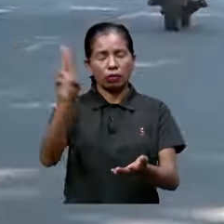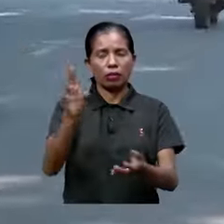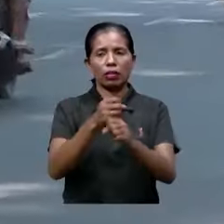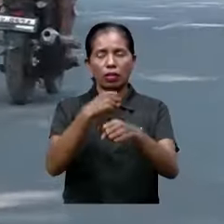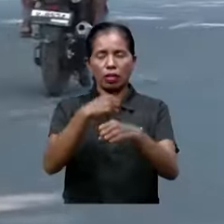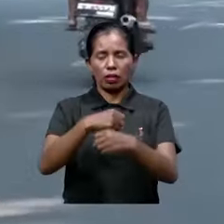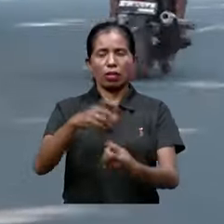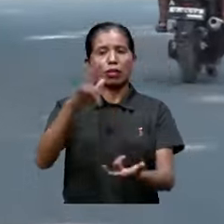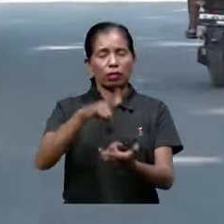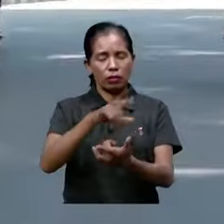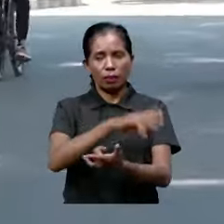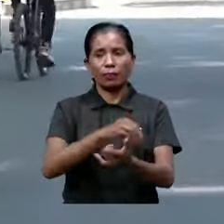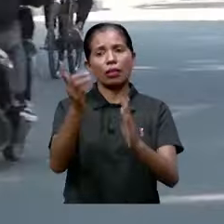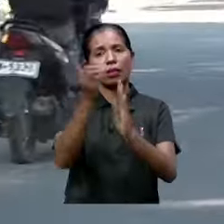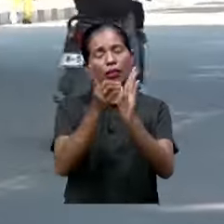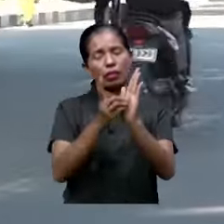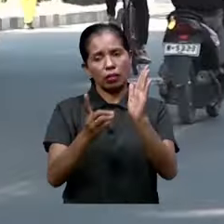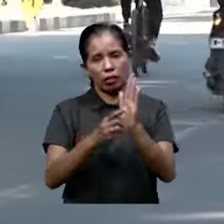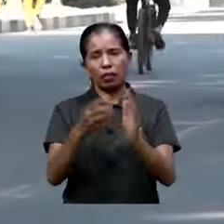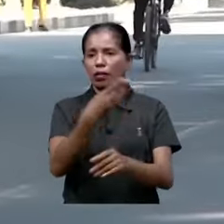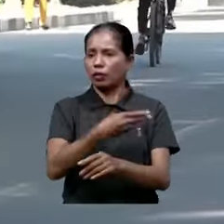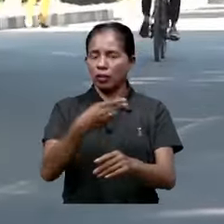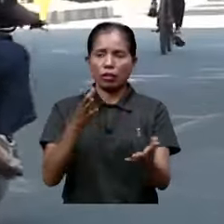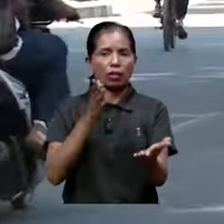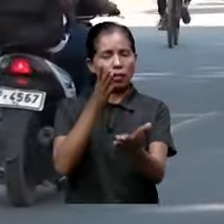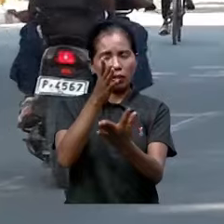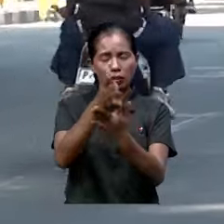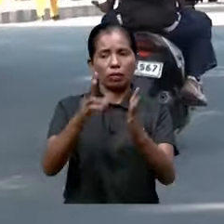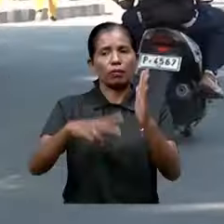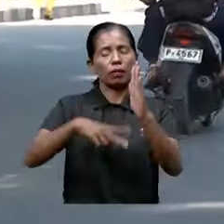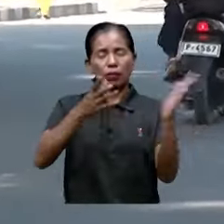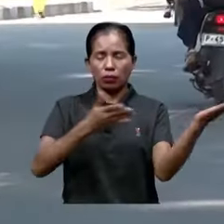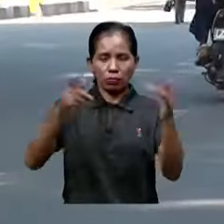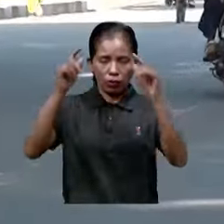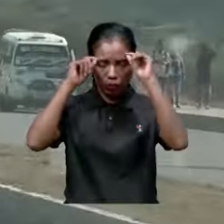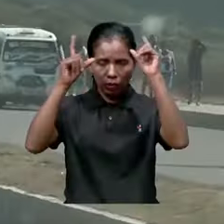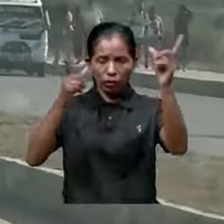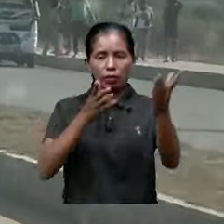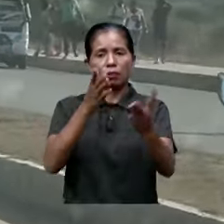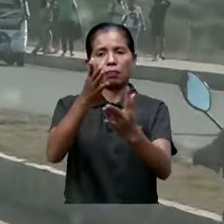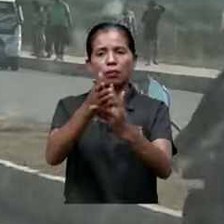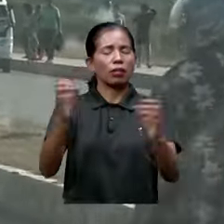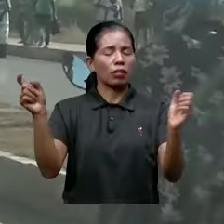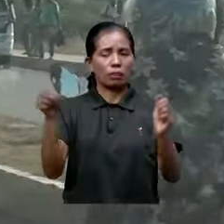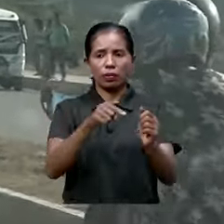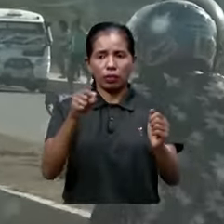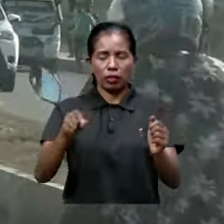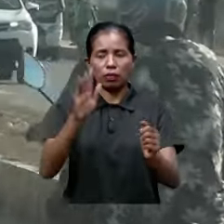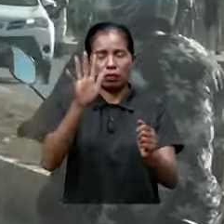seksual. Tuir mos dados nebe Kompas Indonesia asesa valor esportasau Timor Lestenian ba Nusa Tenggara Timur la toa porcento